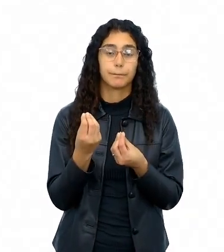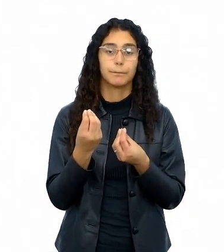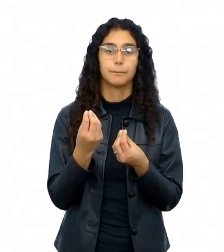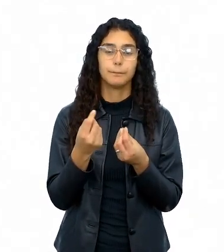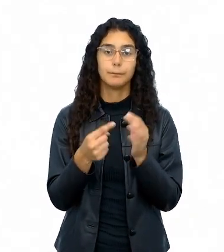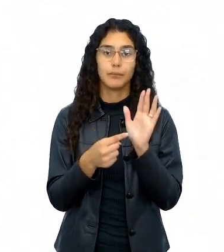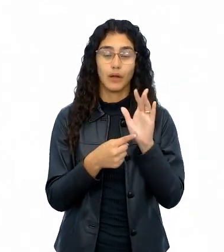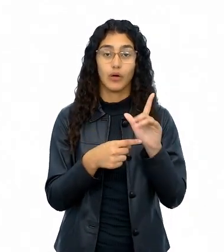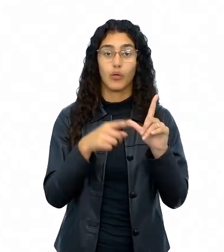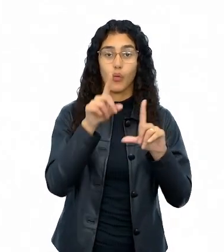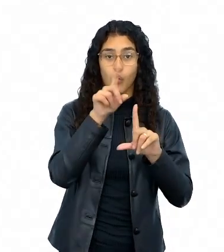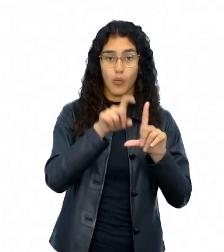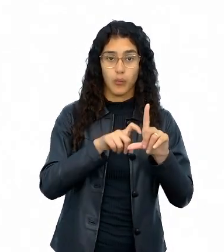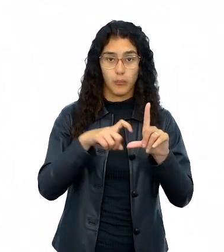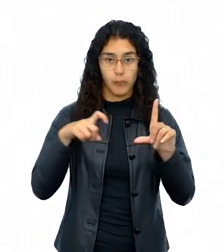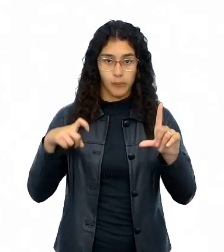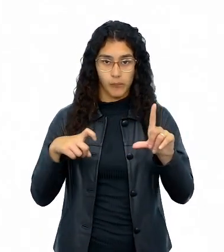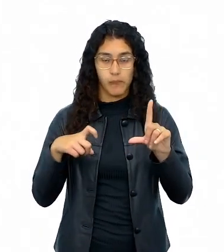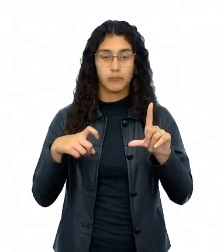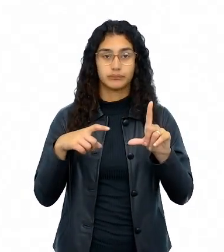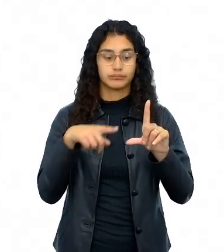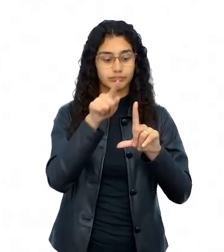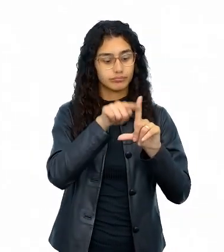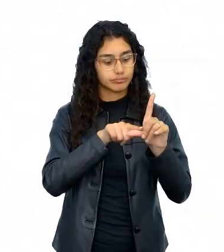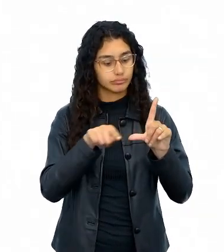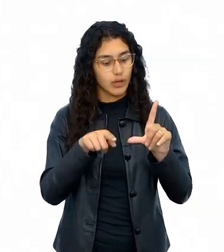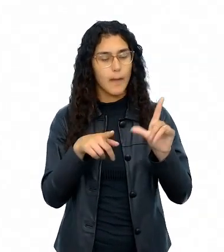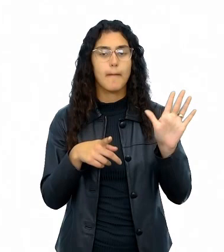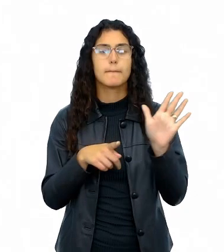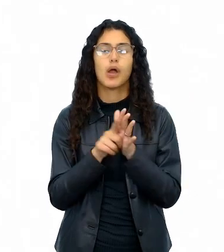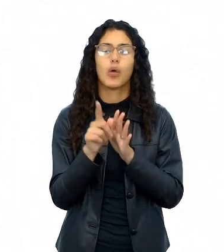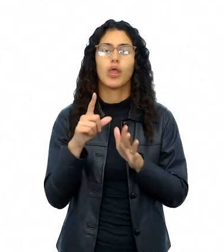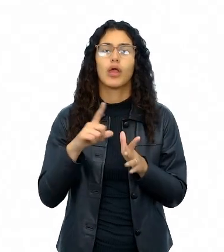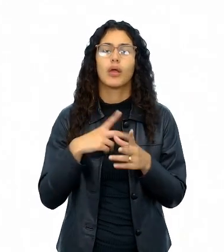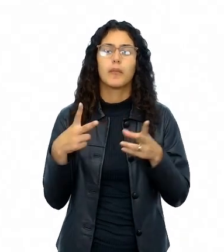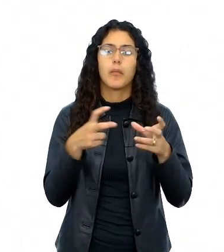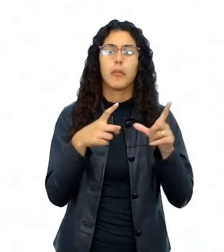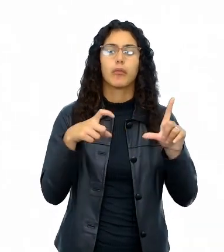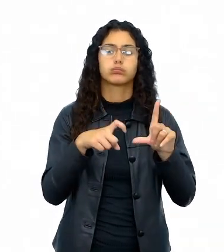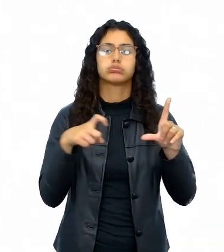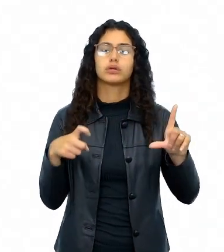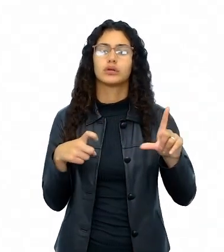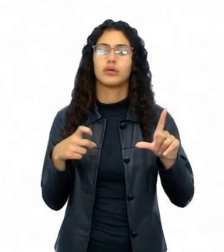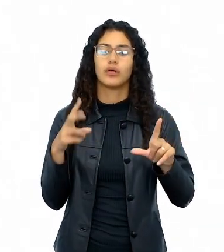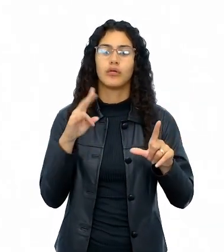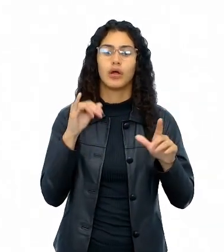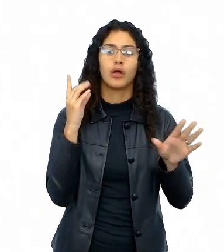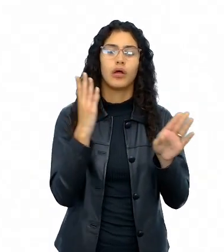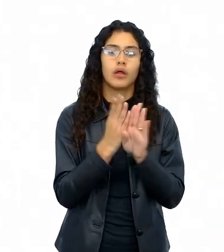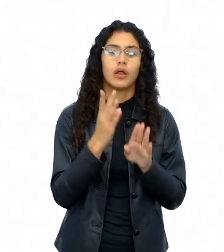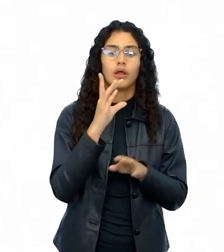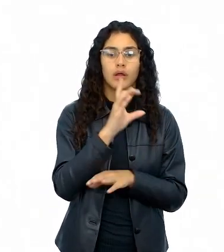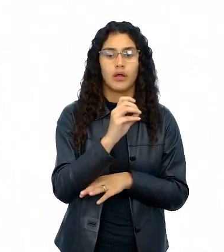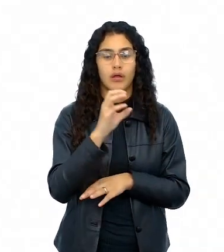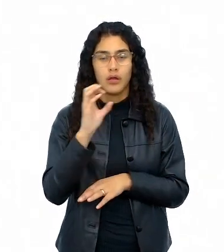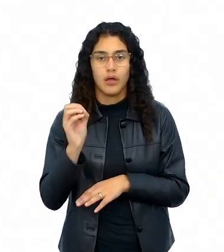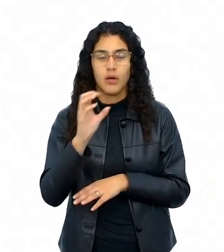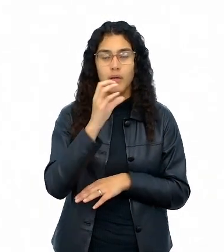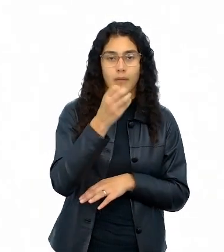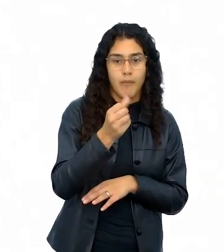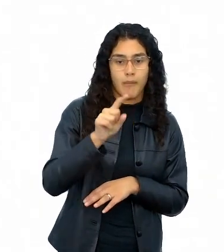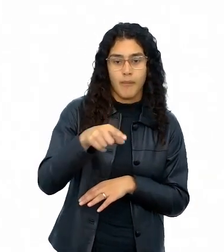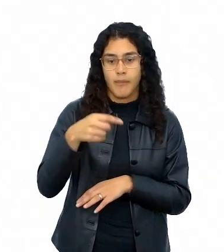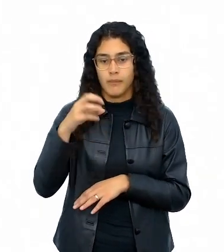toca o eixo, né? E, no fim, ele pergunta que intercepta x. E aí, ele vai achar 0, 0 e 6 e